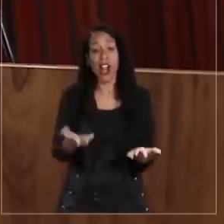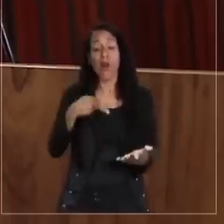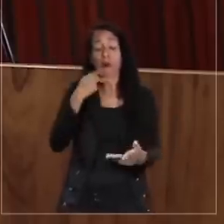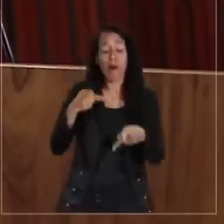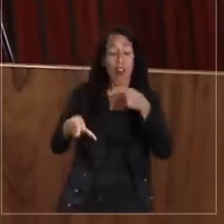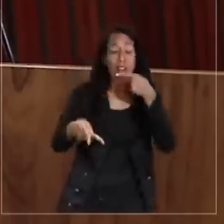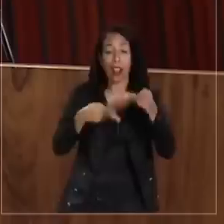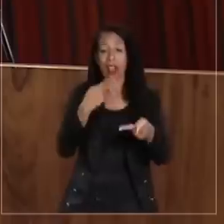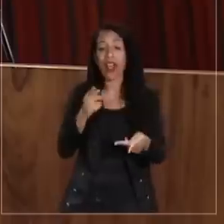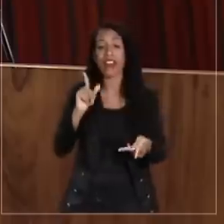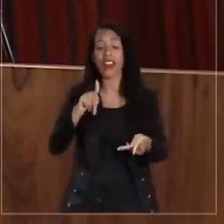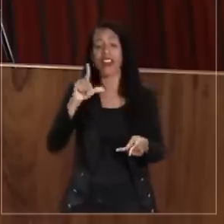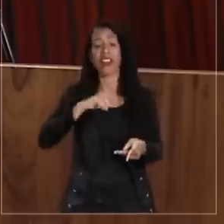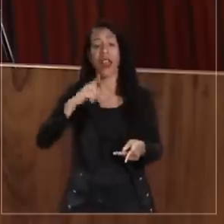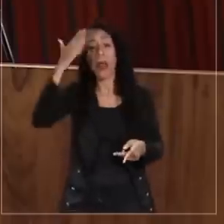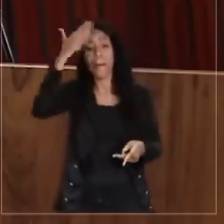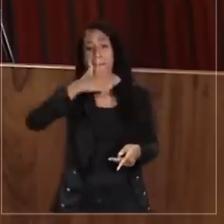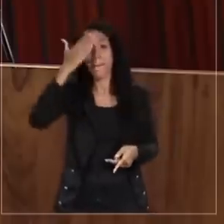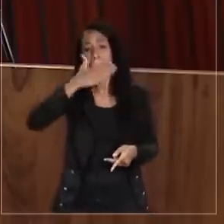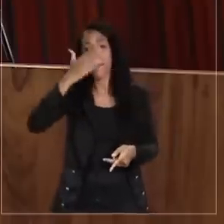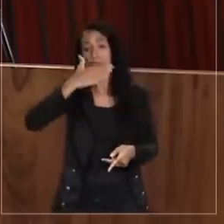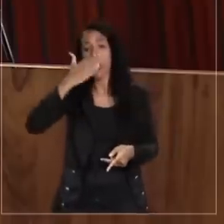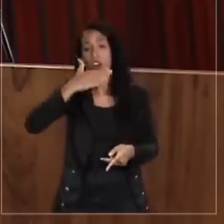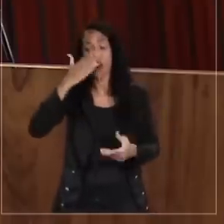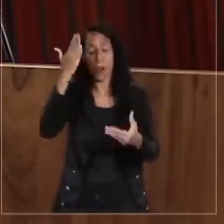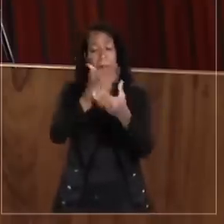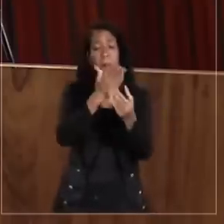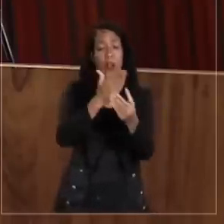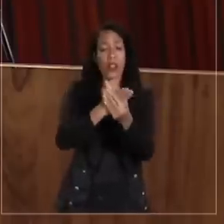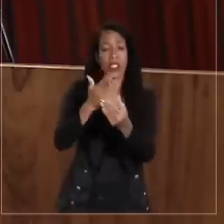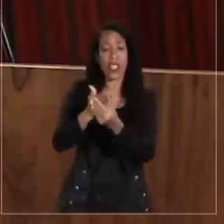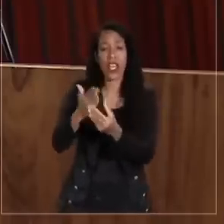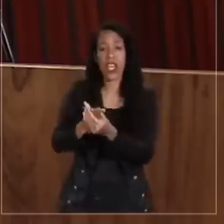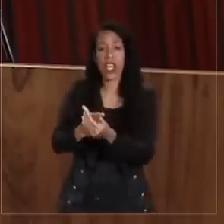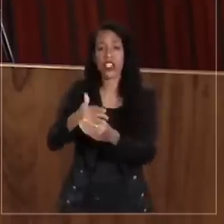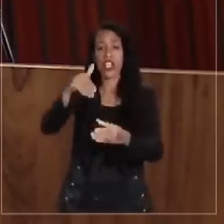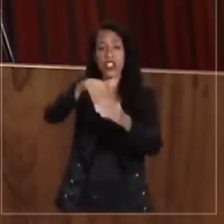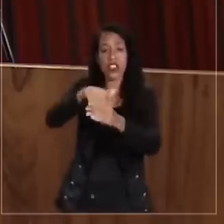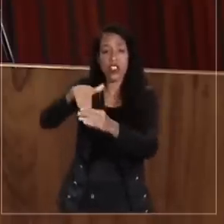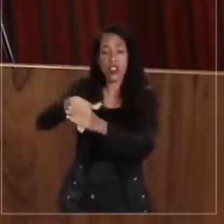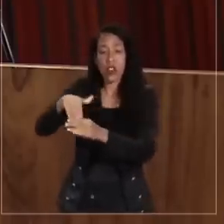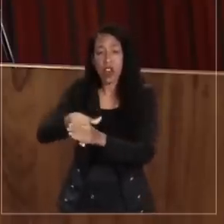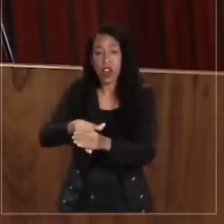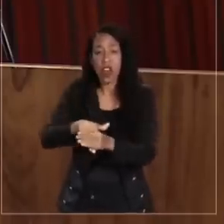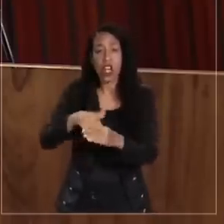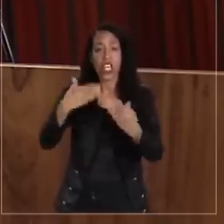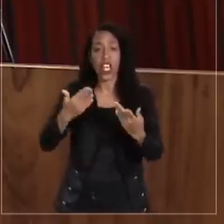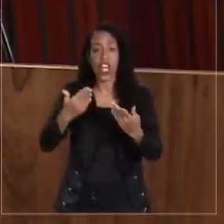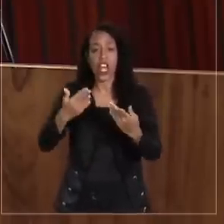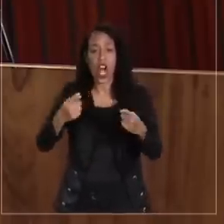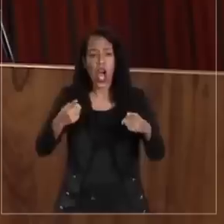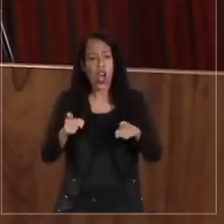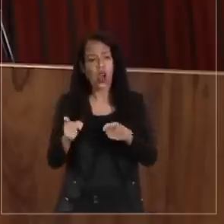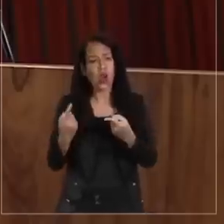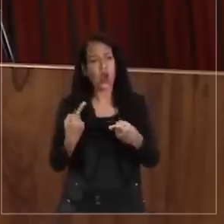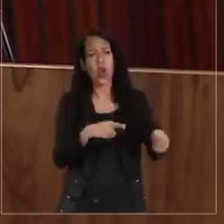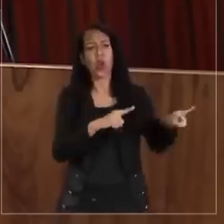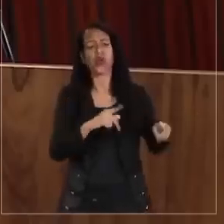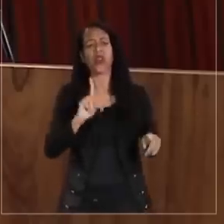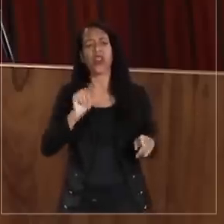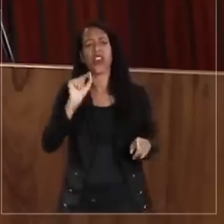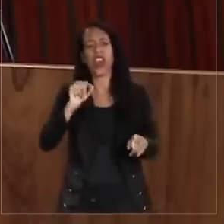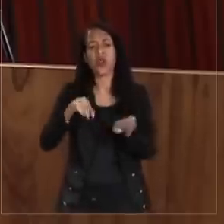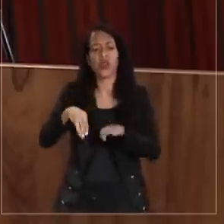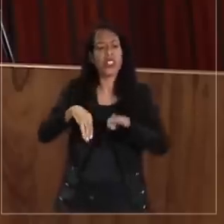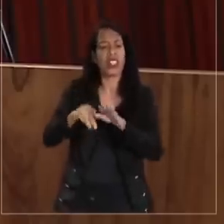feita, sem que houvesse provas, nem contra o processo eleitoral, nem contra a justiça eleitoral, nem contra os ministros dessa casa,